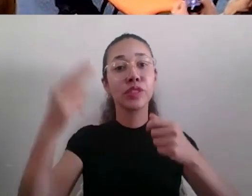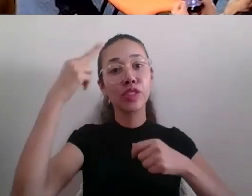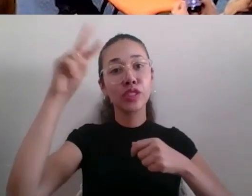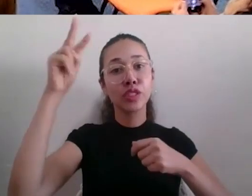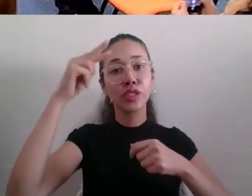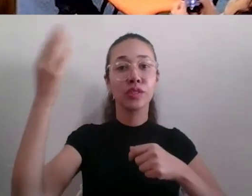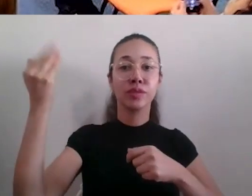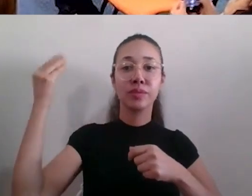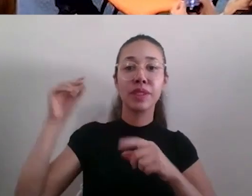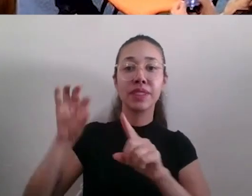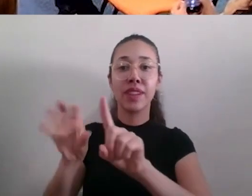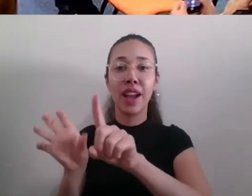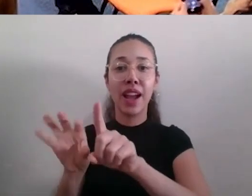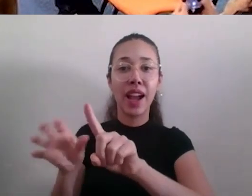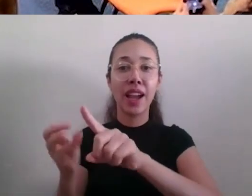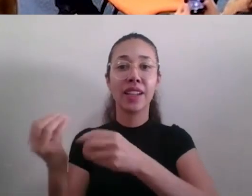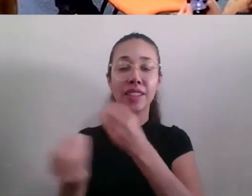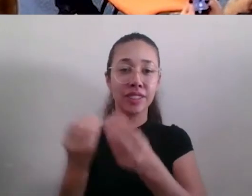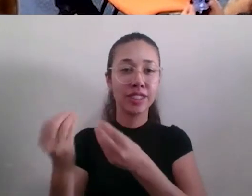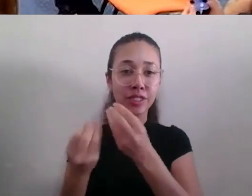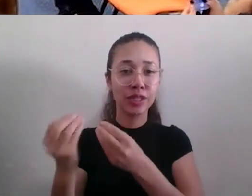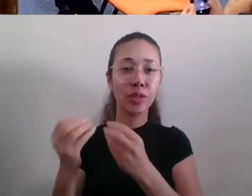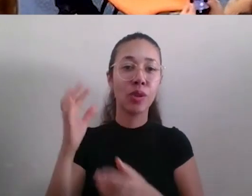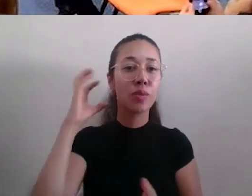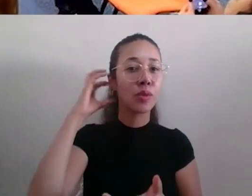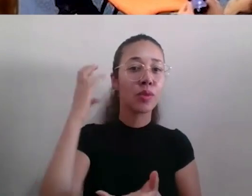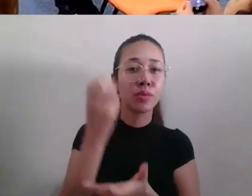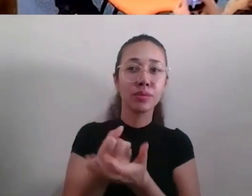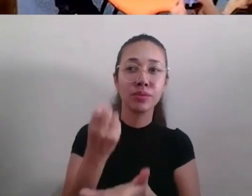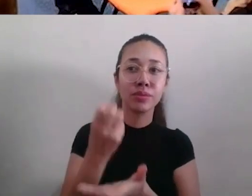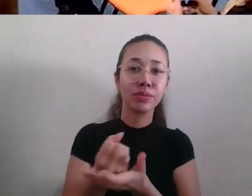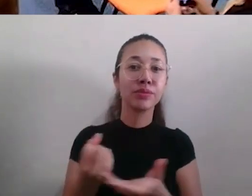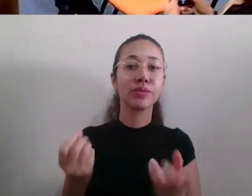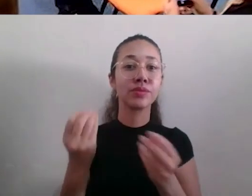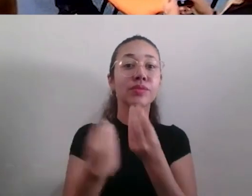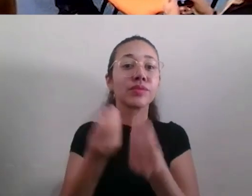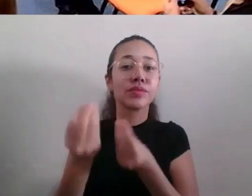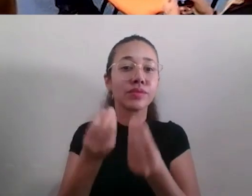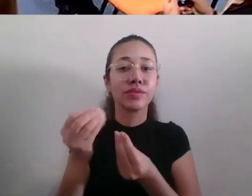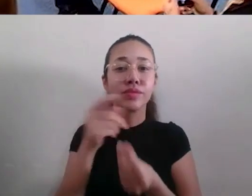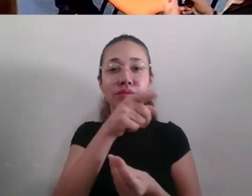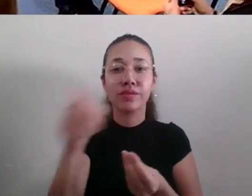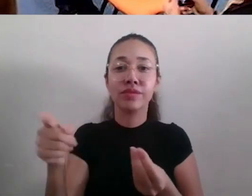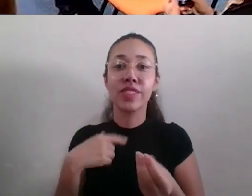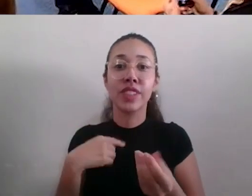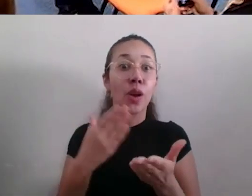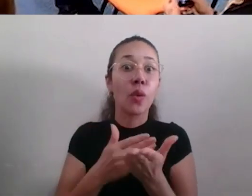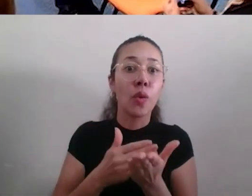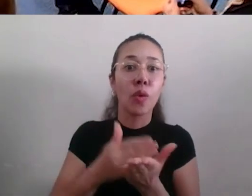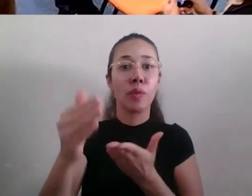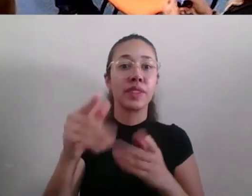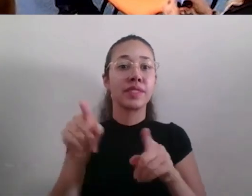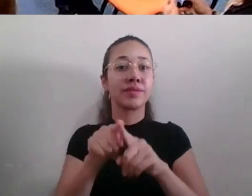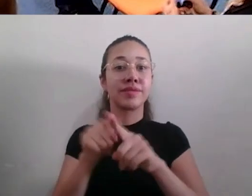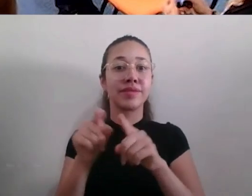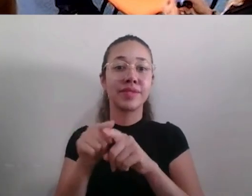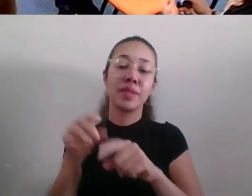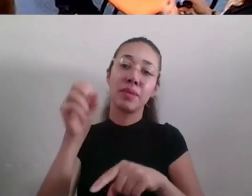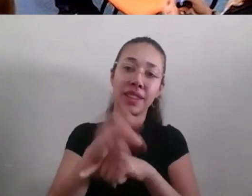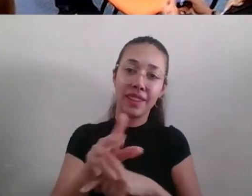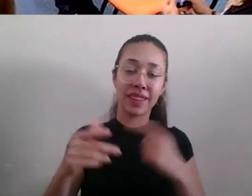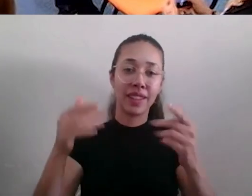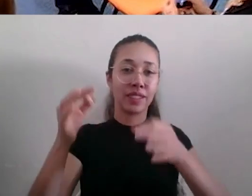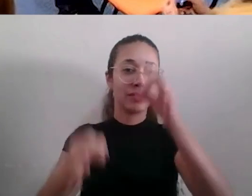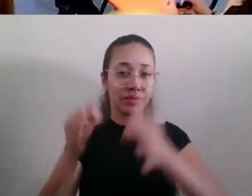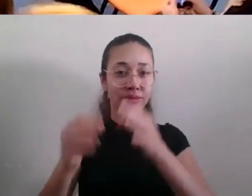Novelo, dos podcasts, e como foi para você entrar nesse mundo, né? O mundo do judiciário, o mundo da justiça. Esse